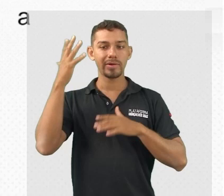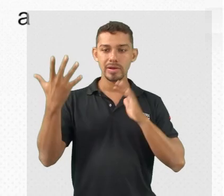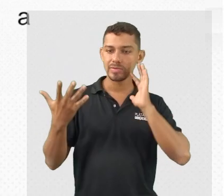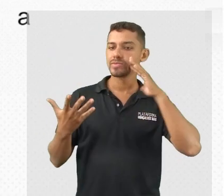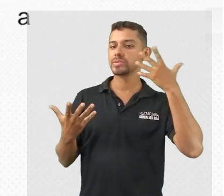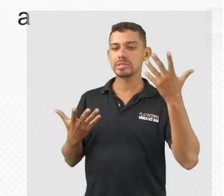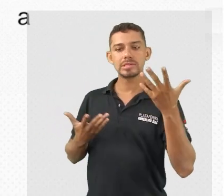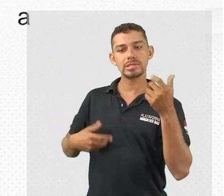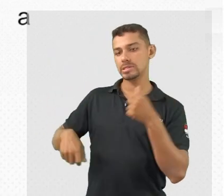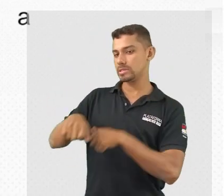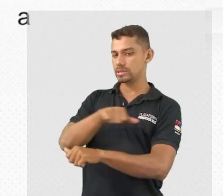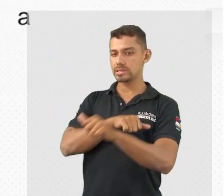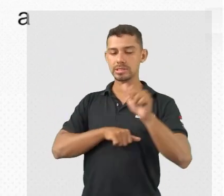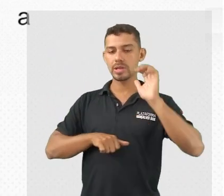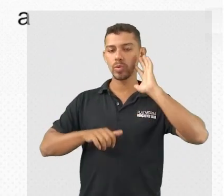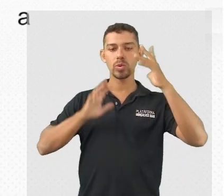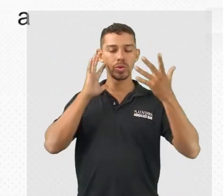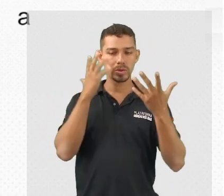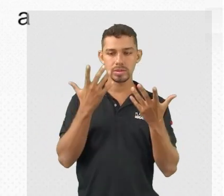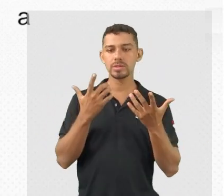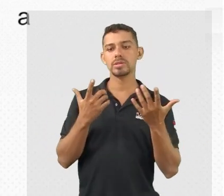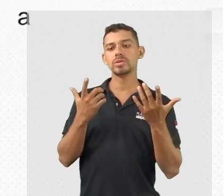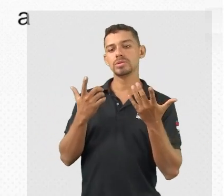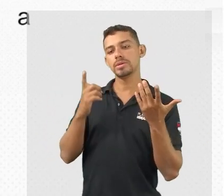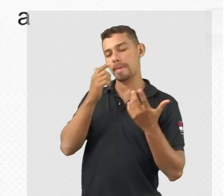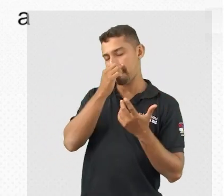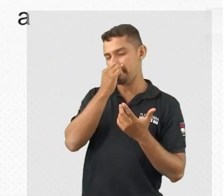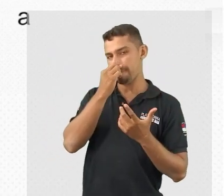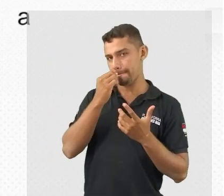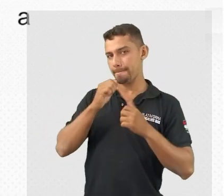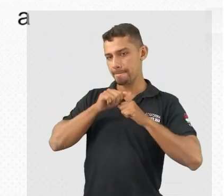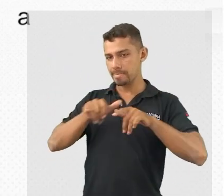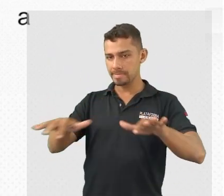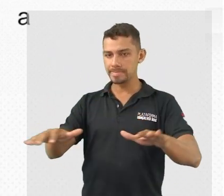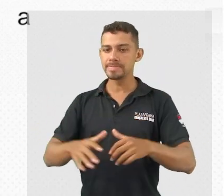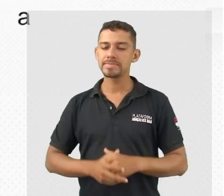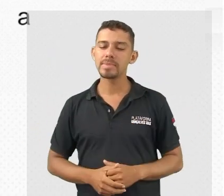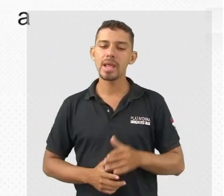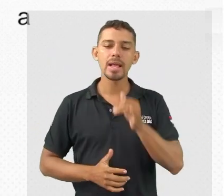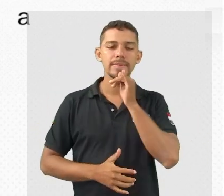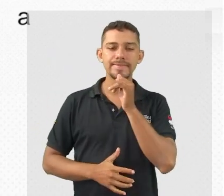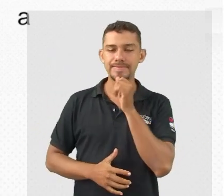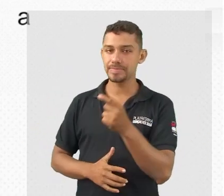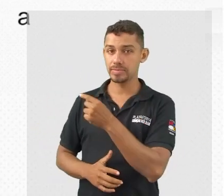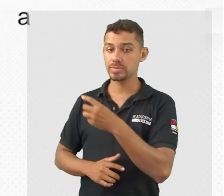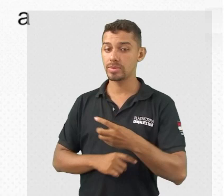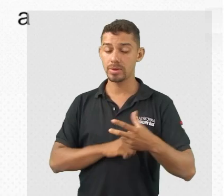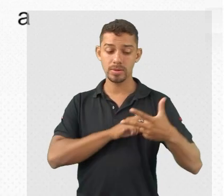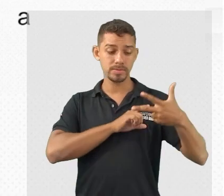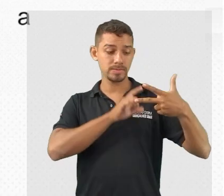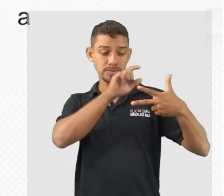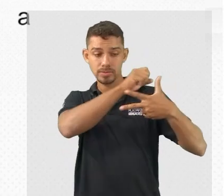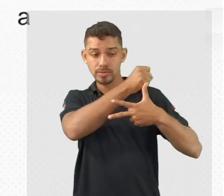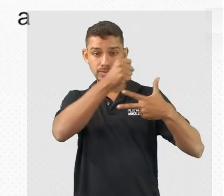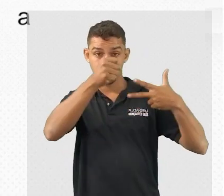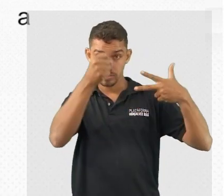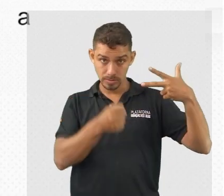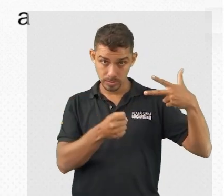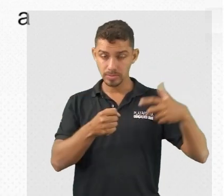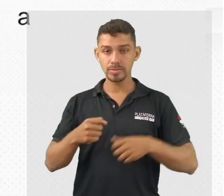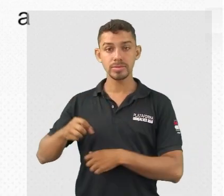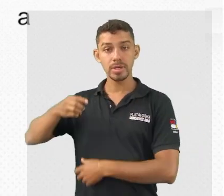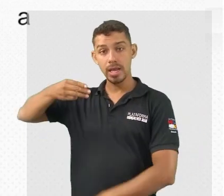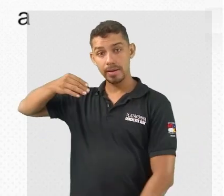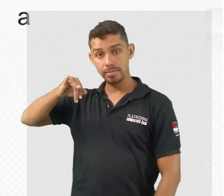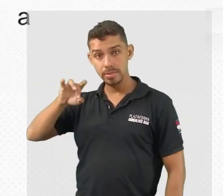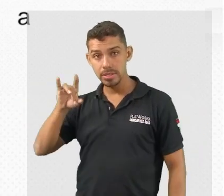vezes, irreversível em relação àquilo que estamos fazendo, que estamos construindo. Então, vejam, né? Os três poderes e a mídia, né? A mídia